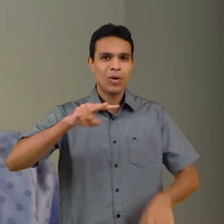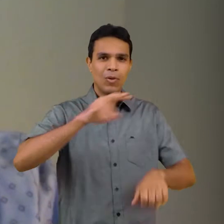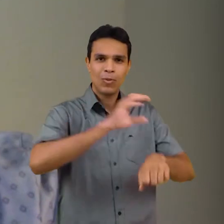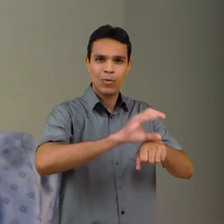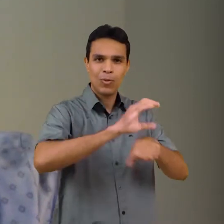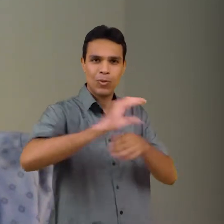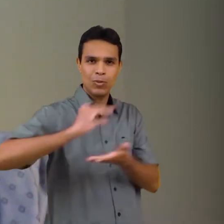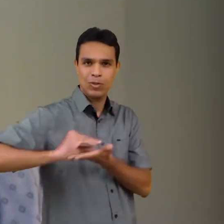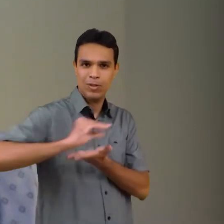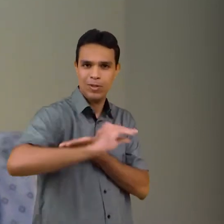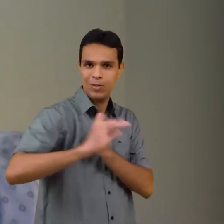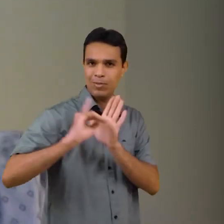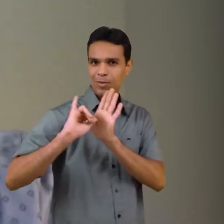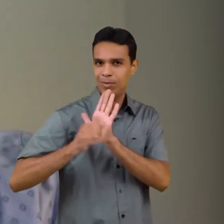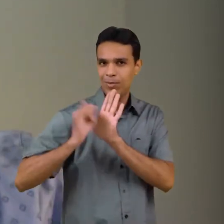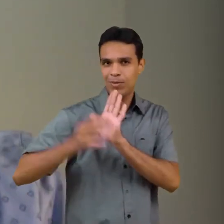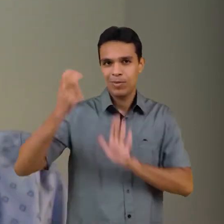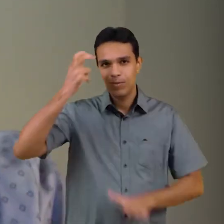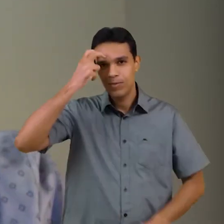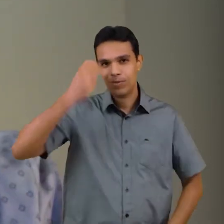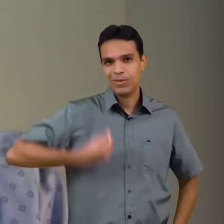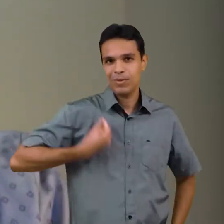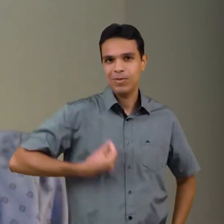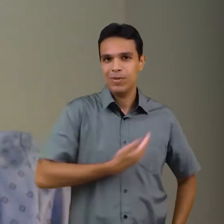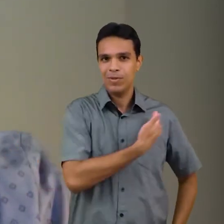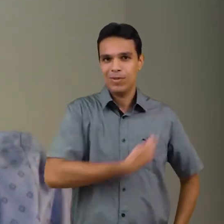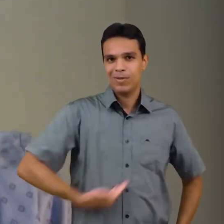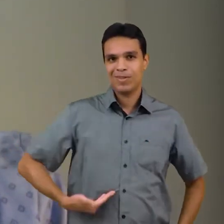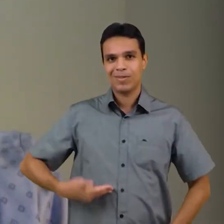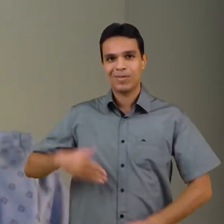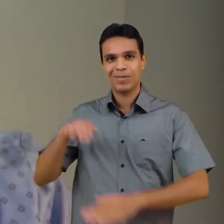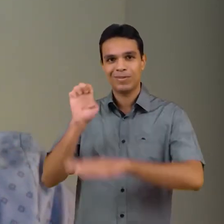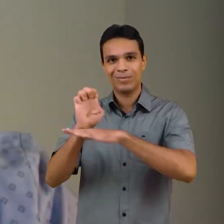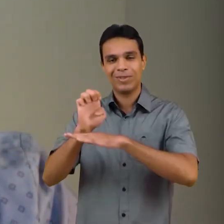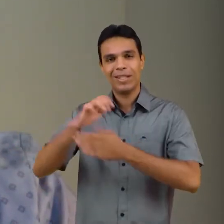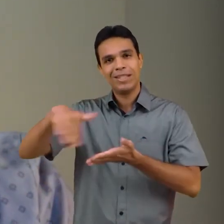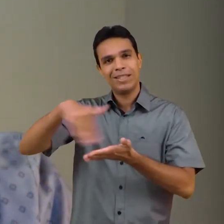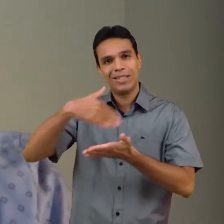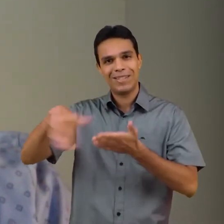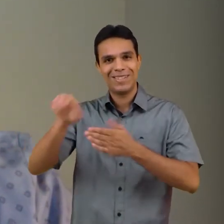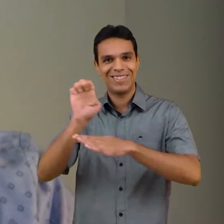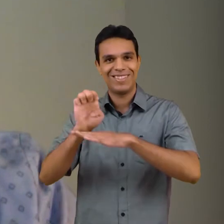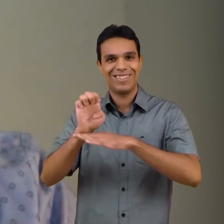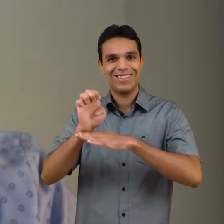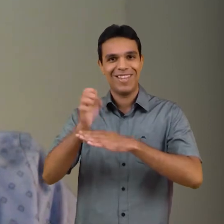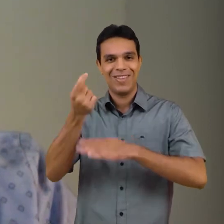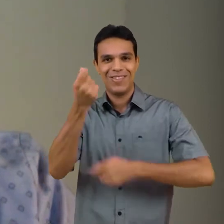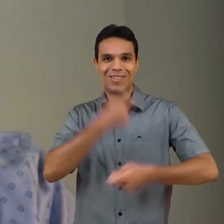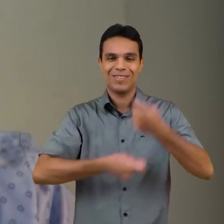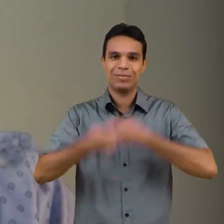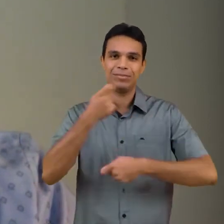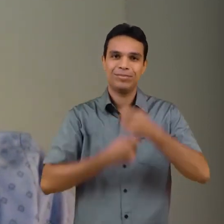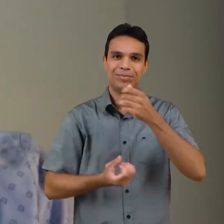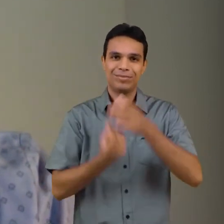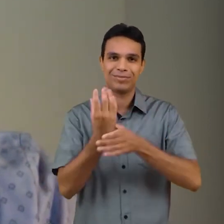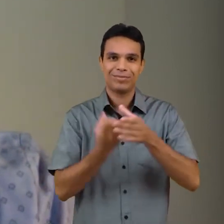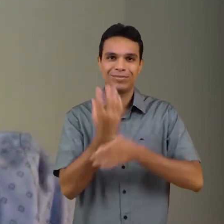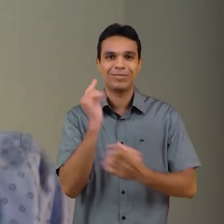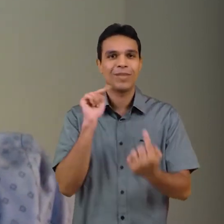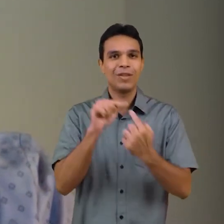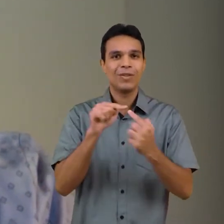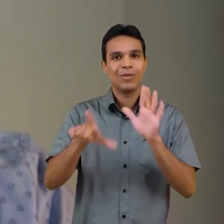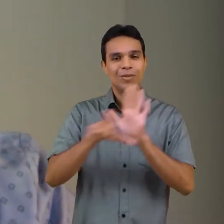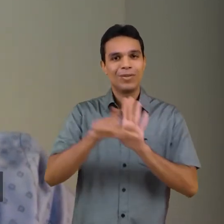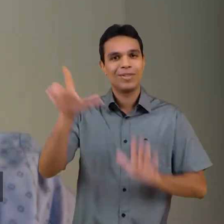que foi contemplado pelo Edital Cultura Presente do Governo do Estado, da Secretaria do Estado de Cultura